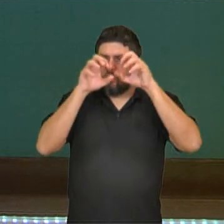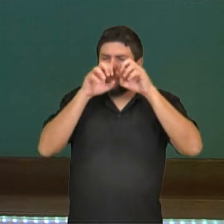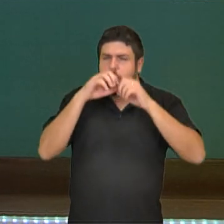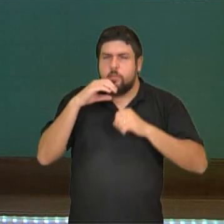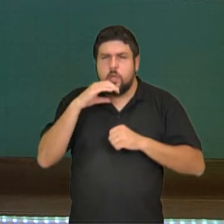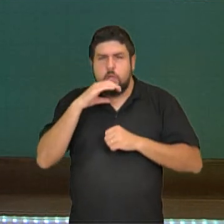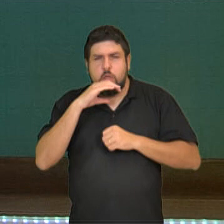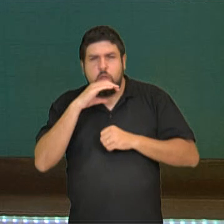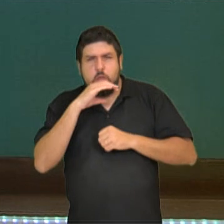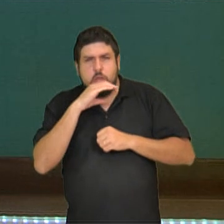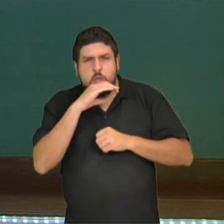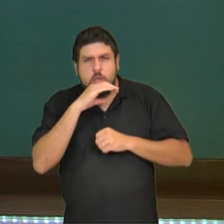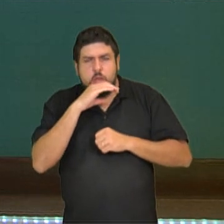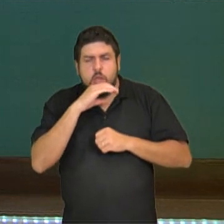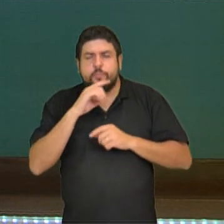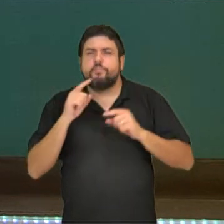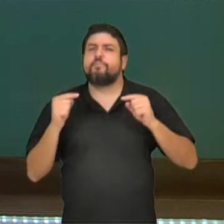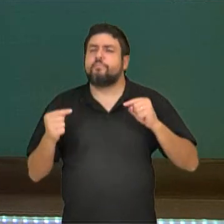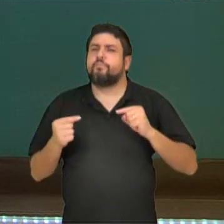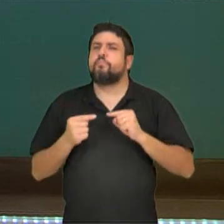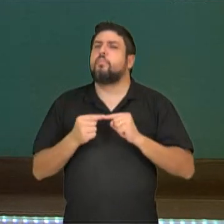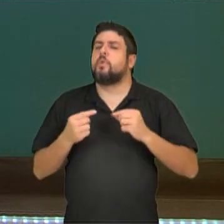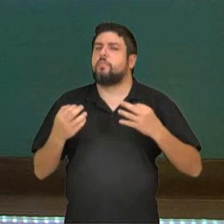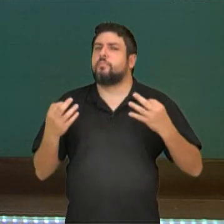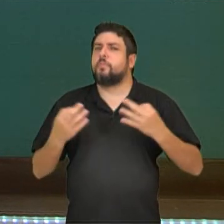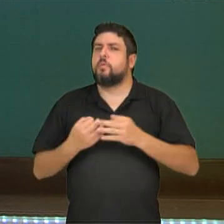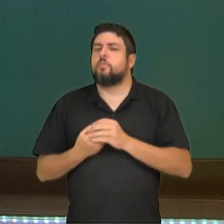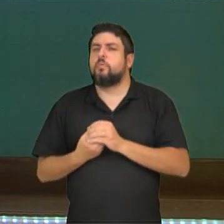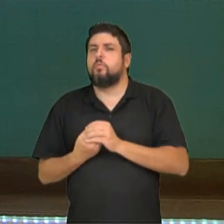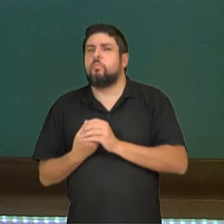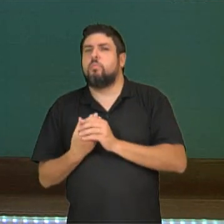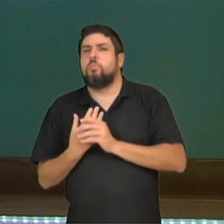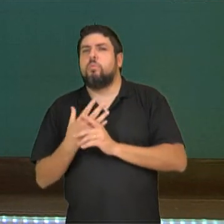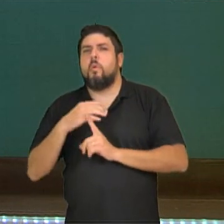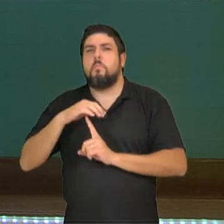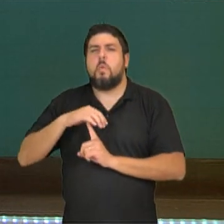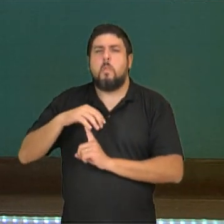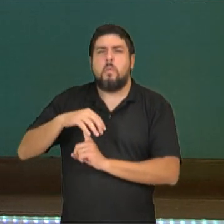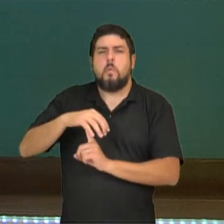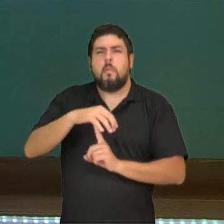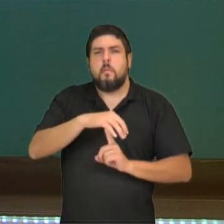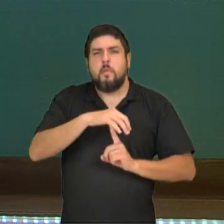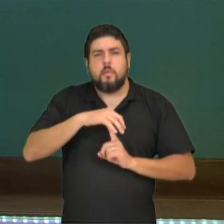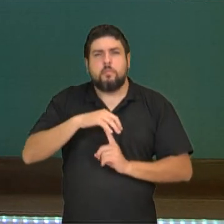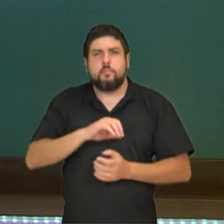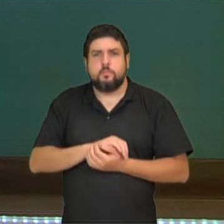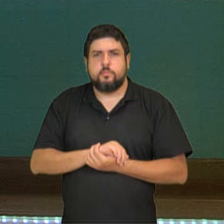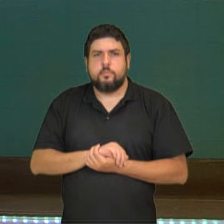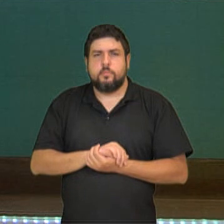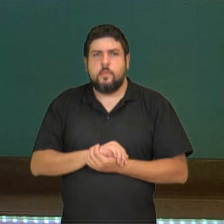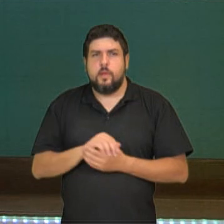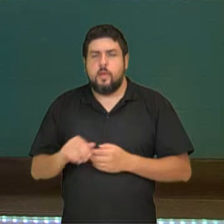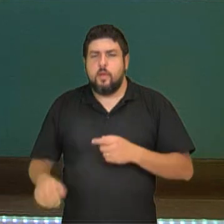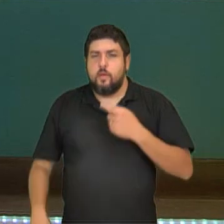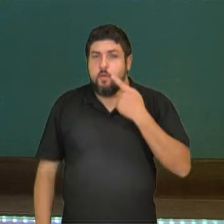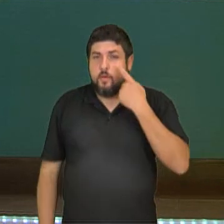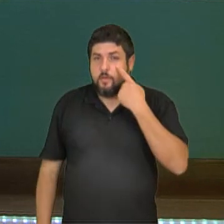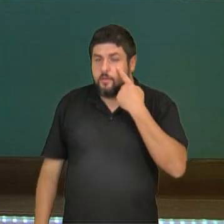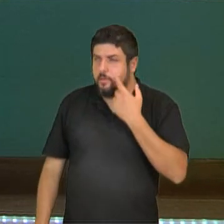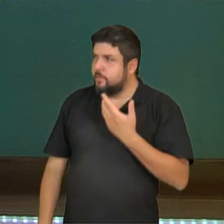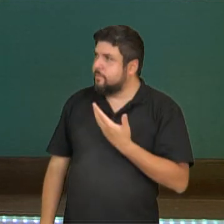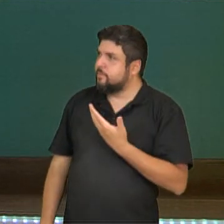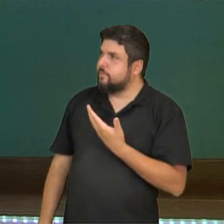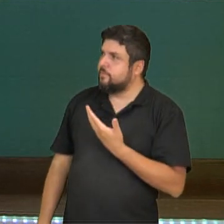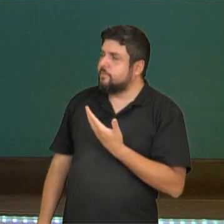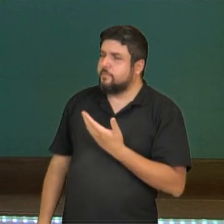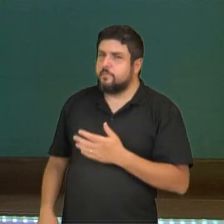quentinho, um local propício para os fungos se multiplicarem. Então, olhem nessa primeira imagem da esquerda, micose